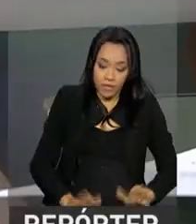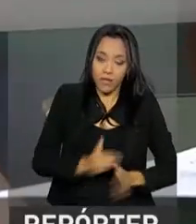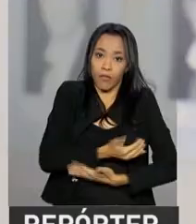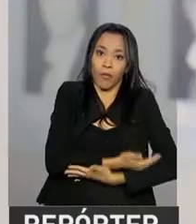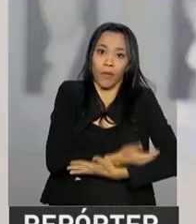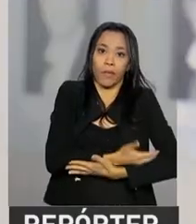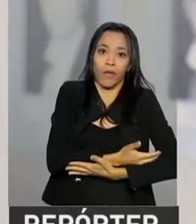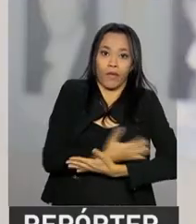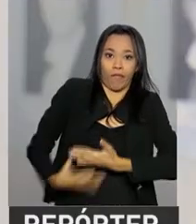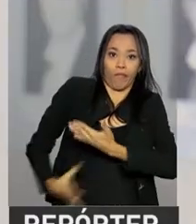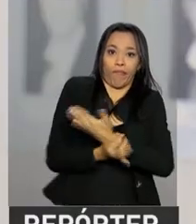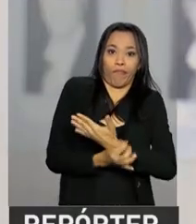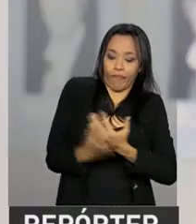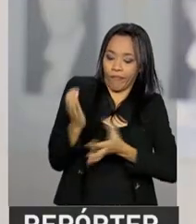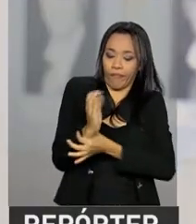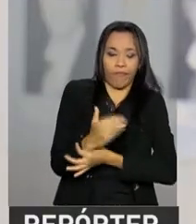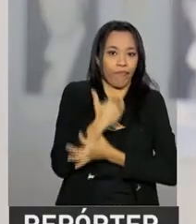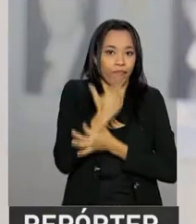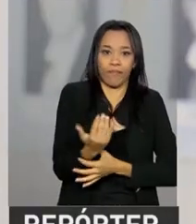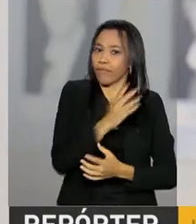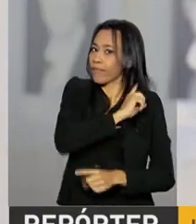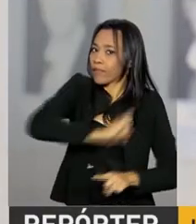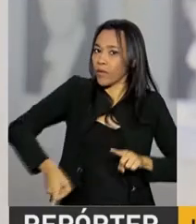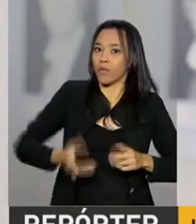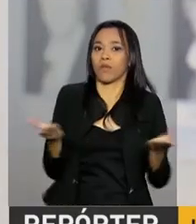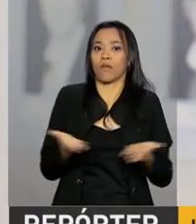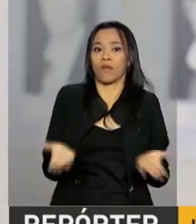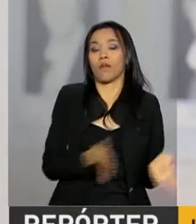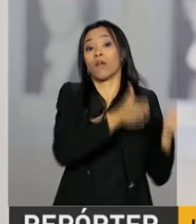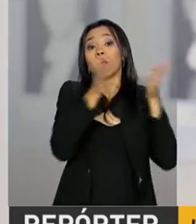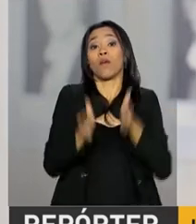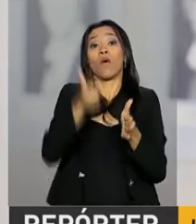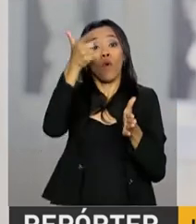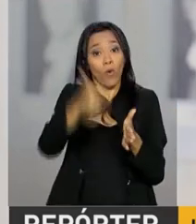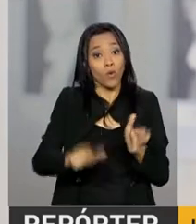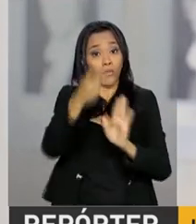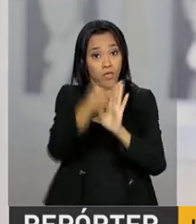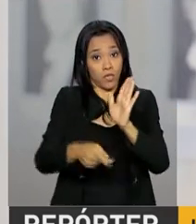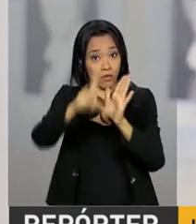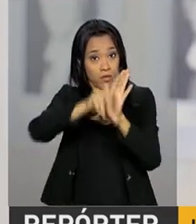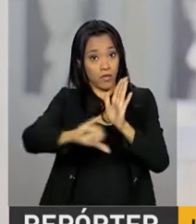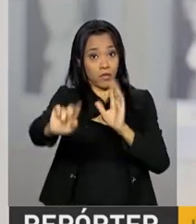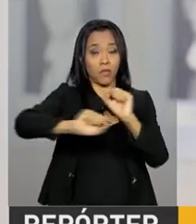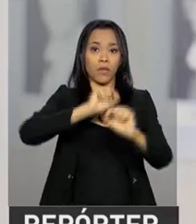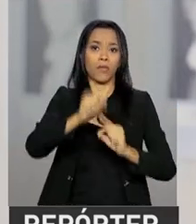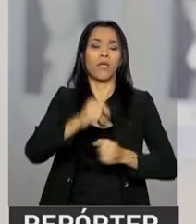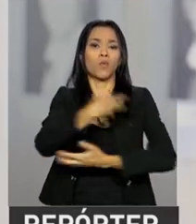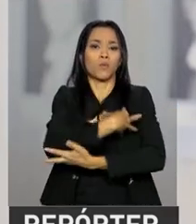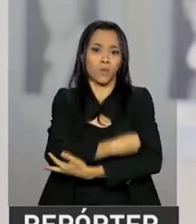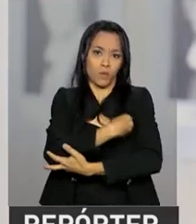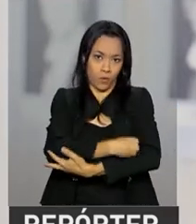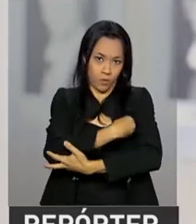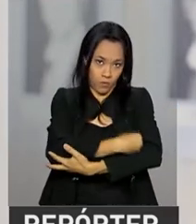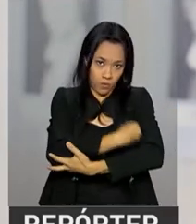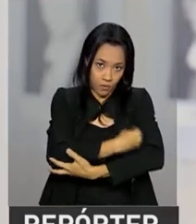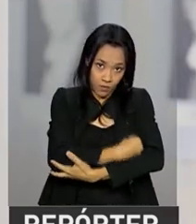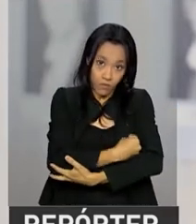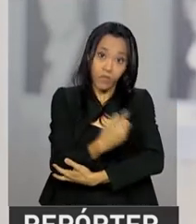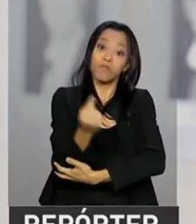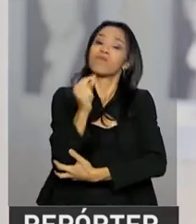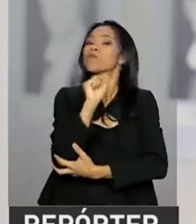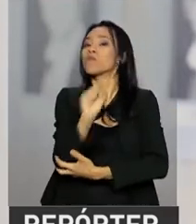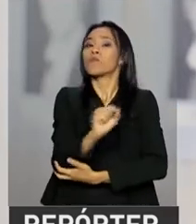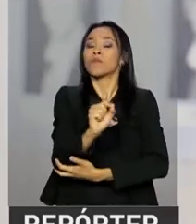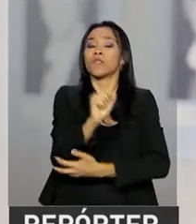criança outros dois projetos que agora viram lei tratam da questão do aleitamento materno um deles